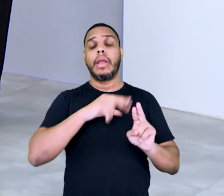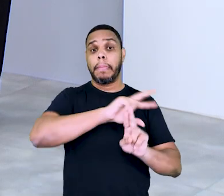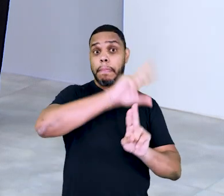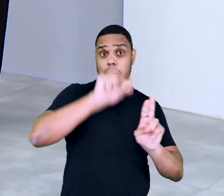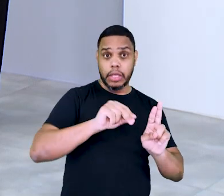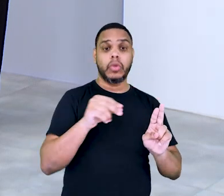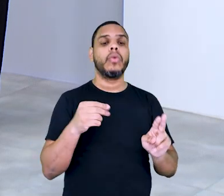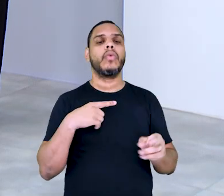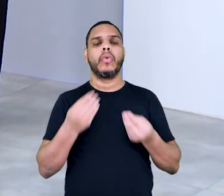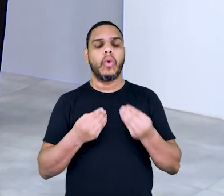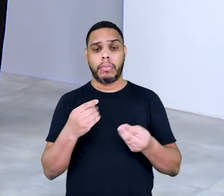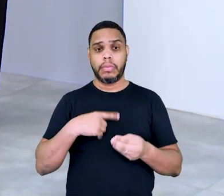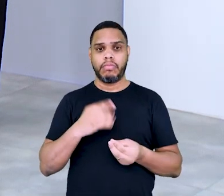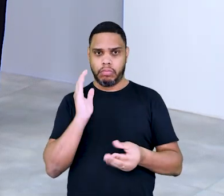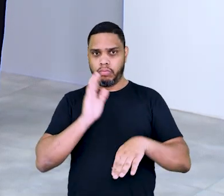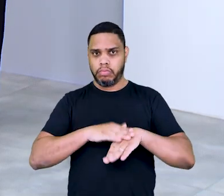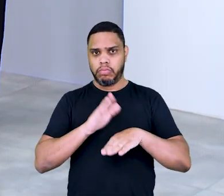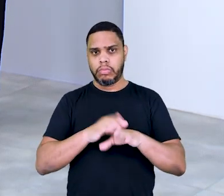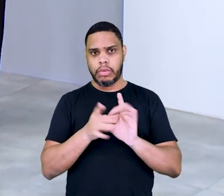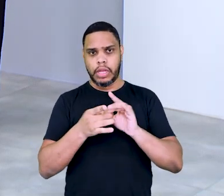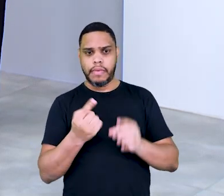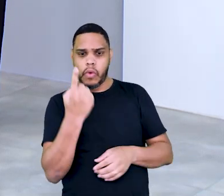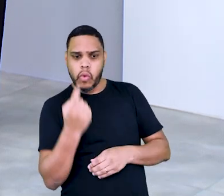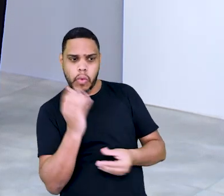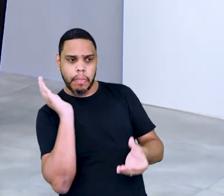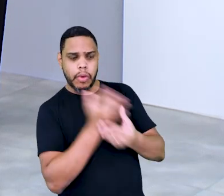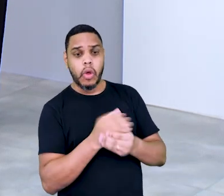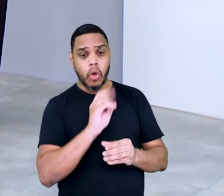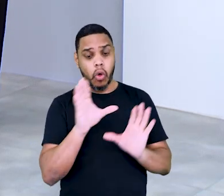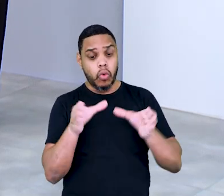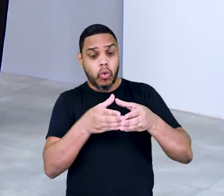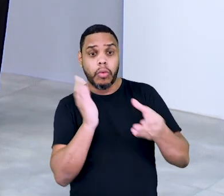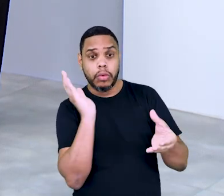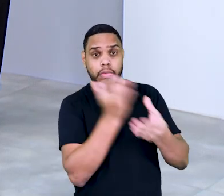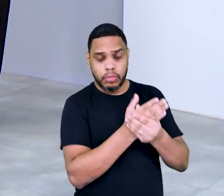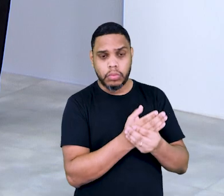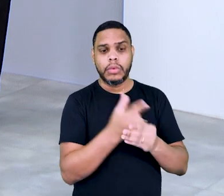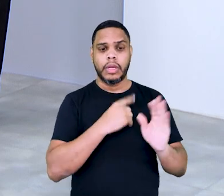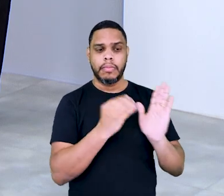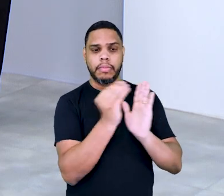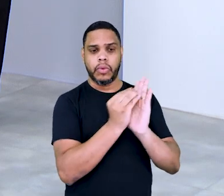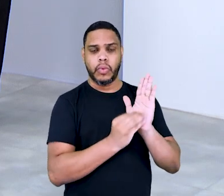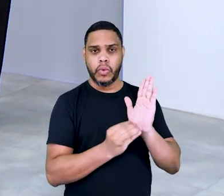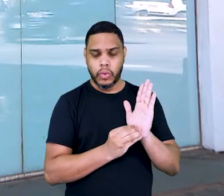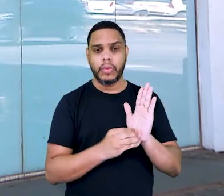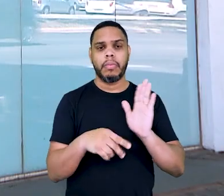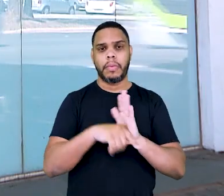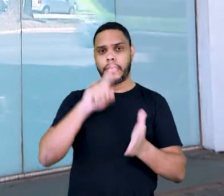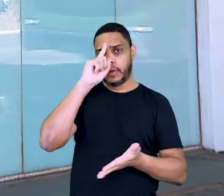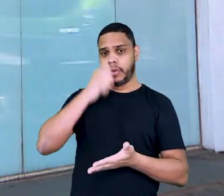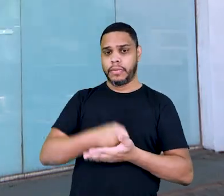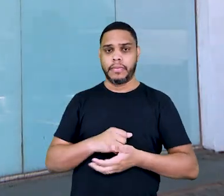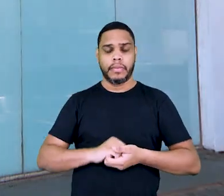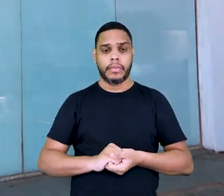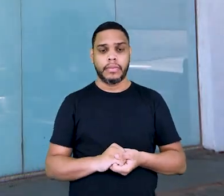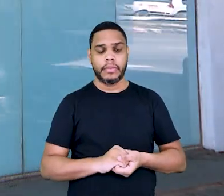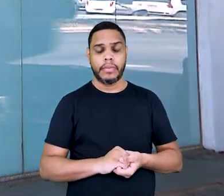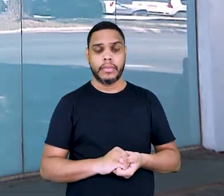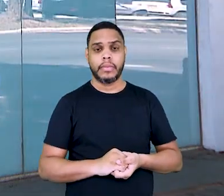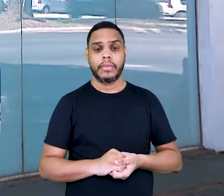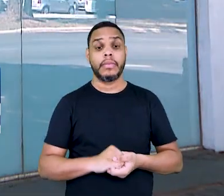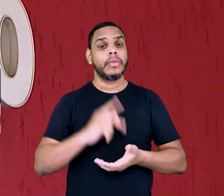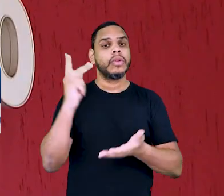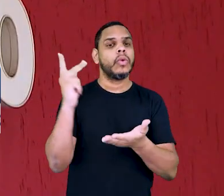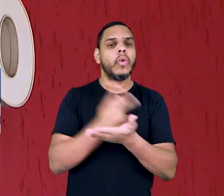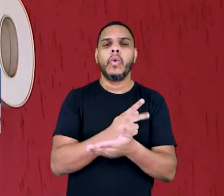quanto a individual são permitidas desde que o credor esteja na lista de pessoas afetadas pela decisão. O caso teve início